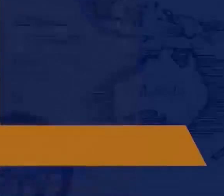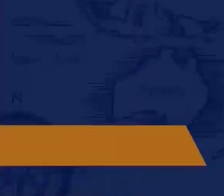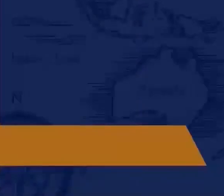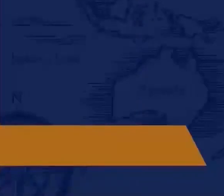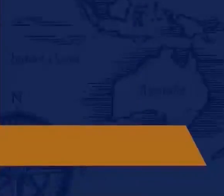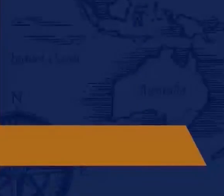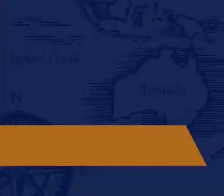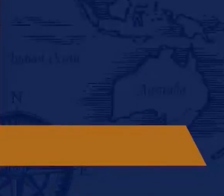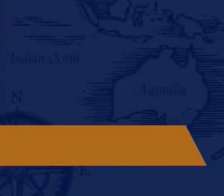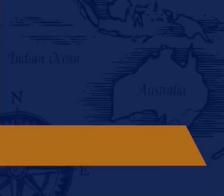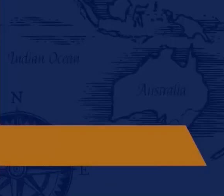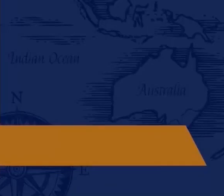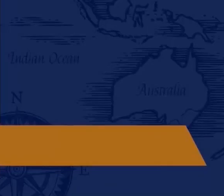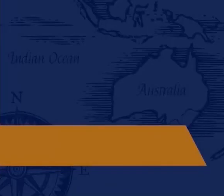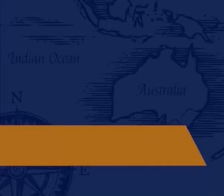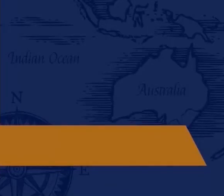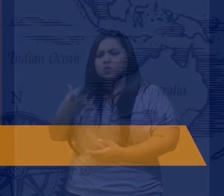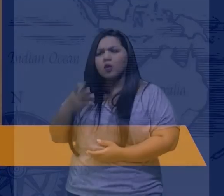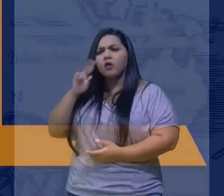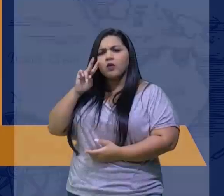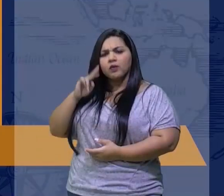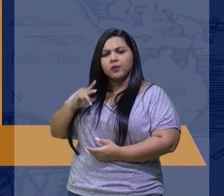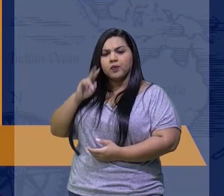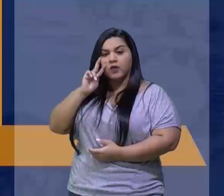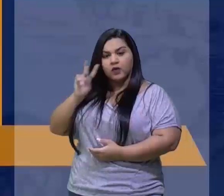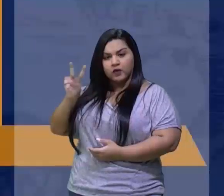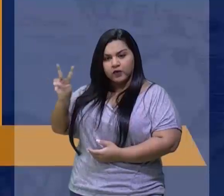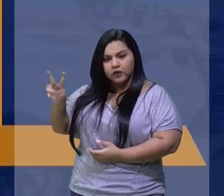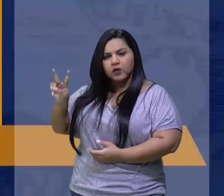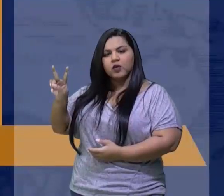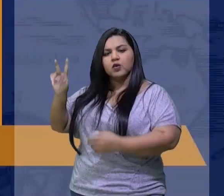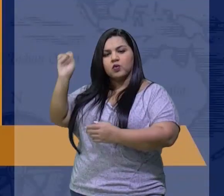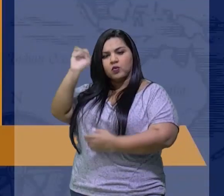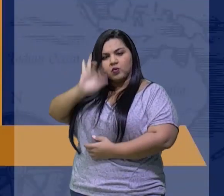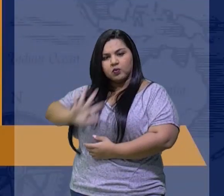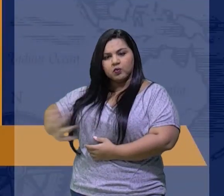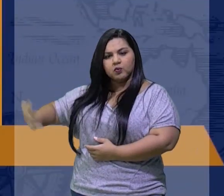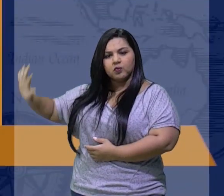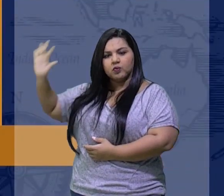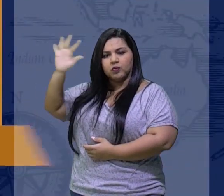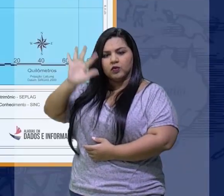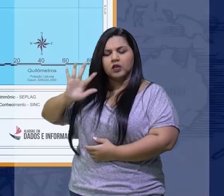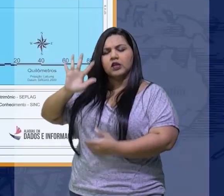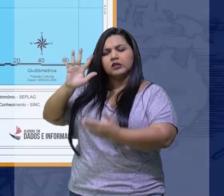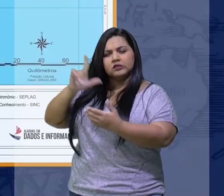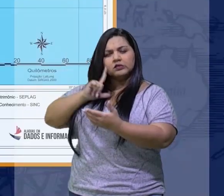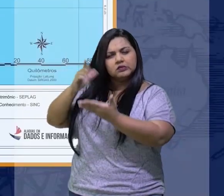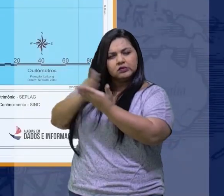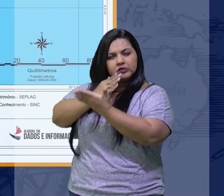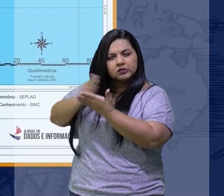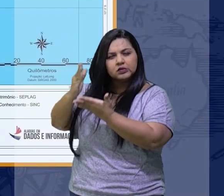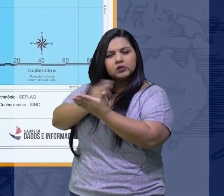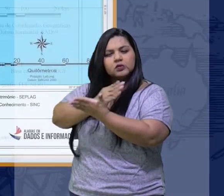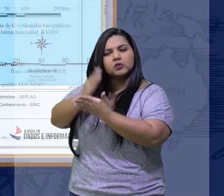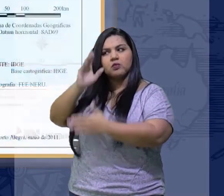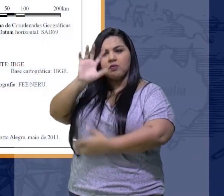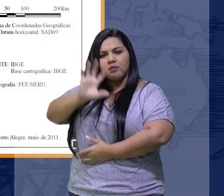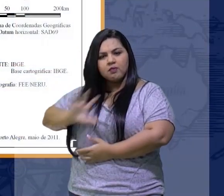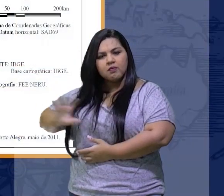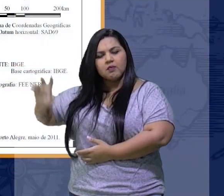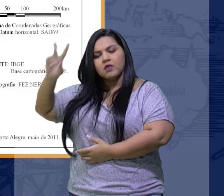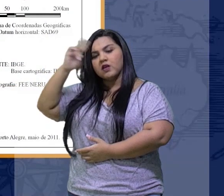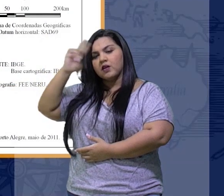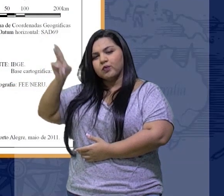Muito bem, então aí a gente viu, né, os mapas, agora eu vou comentar para vocês, aí nós temos alguns exemplos de mapas históricos, né, os mapas